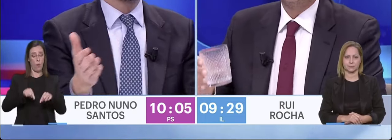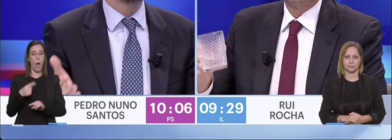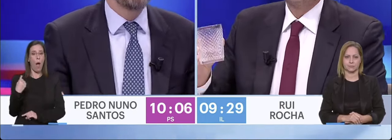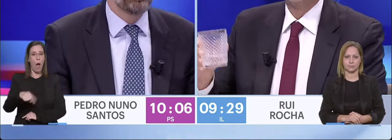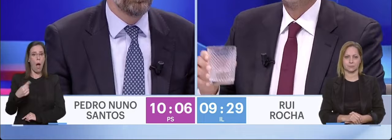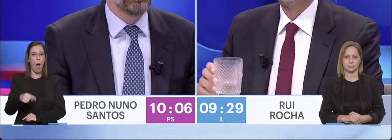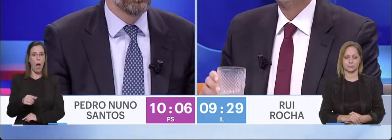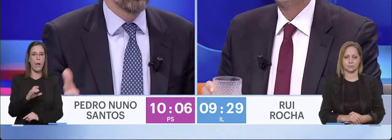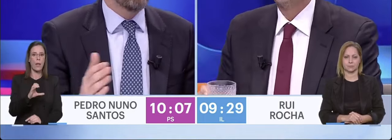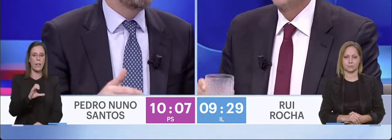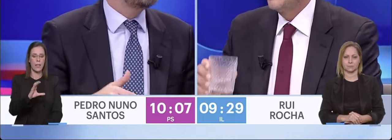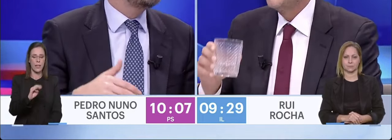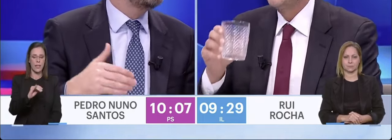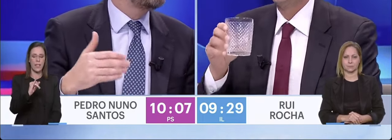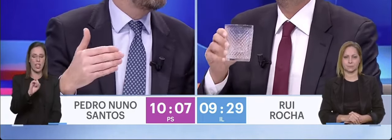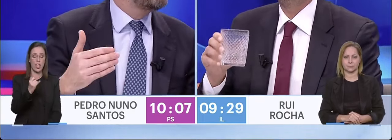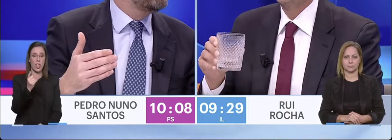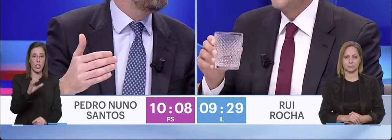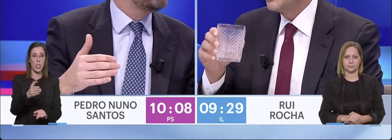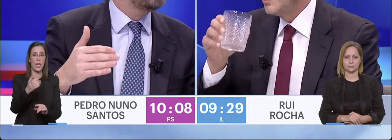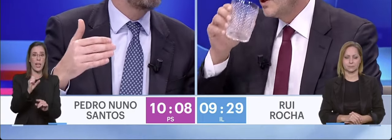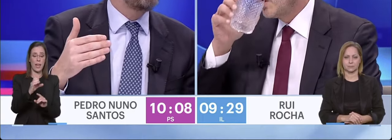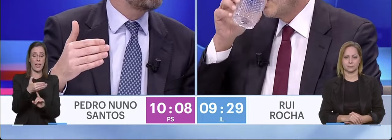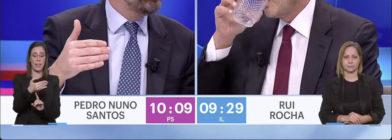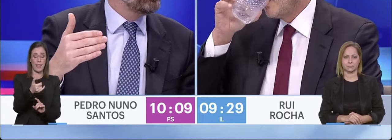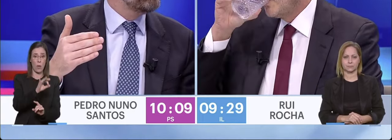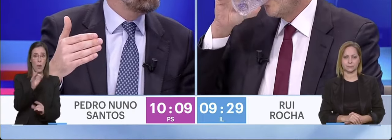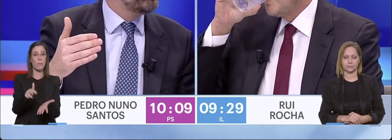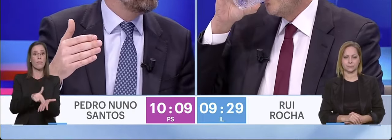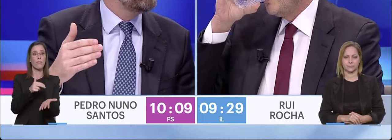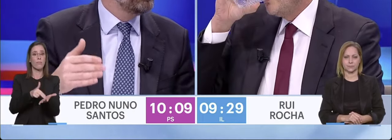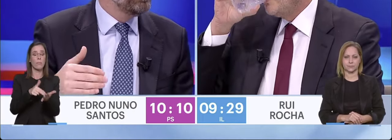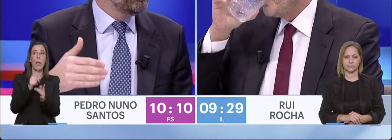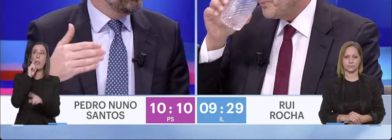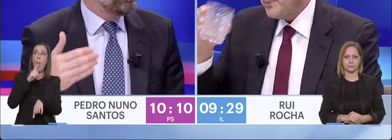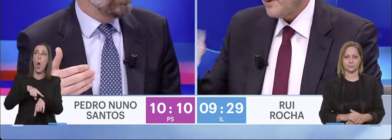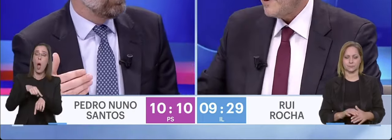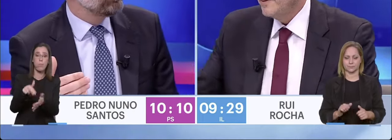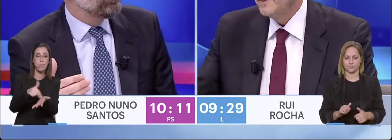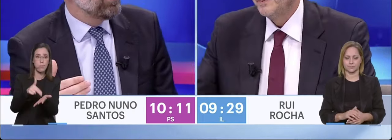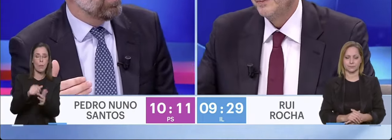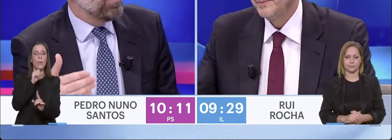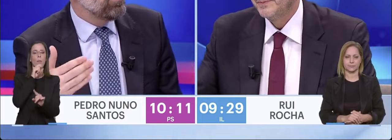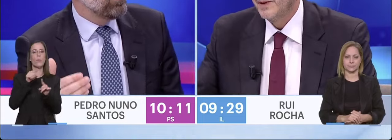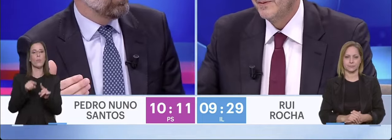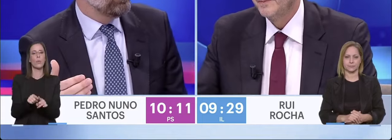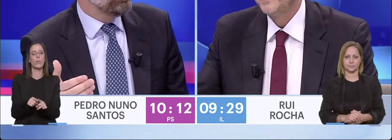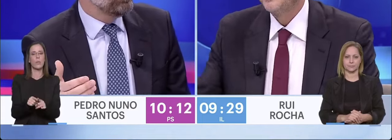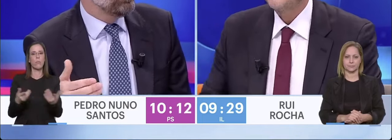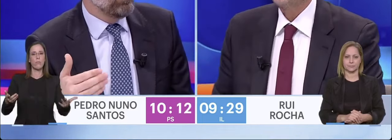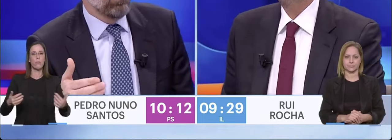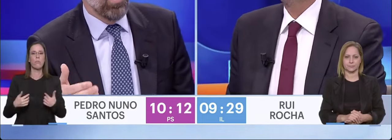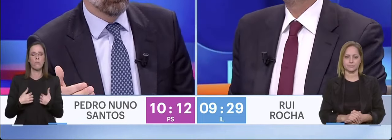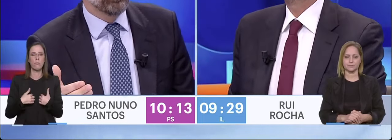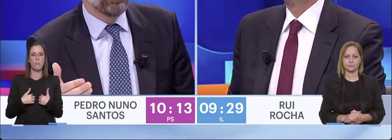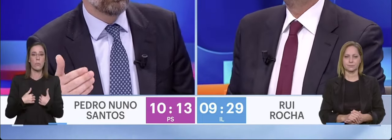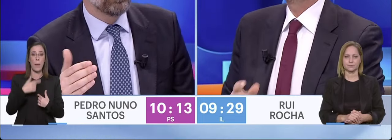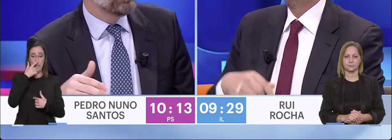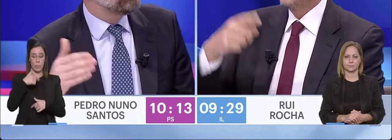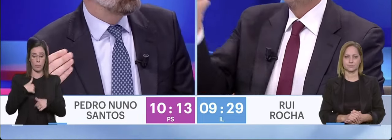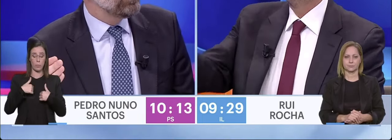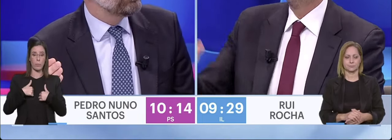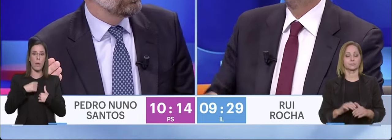existe o CIC quando é atingido 75% do tempo espera de referência é dada a possibilidade ao